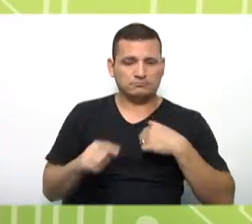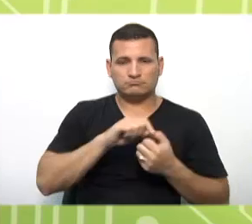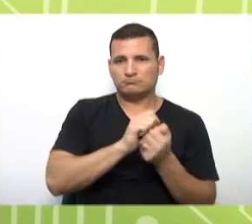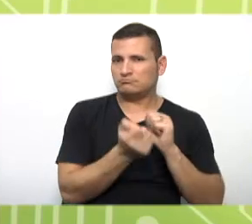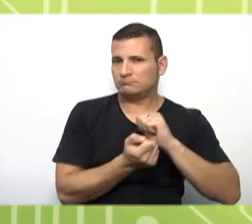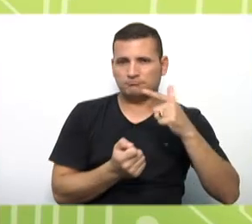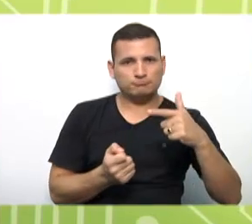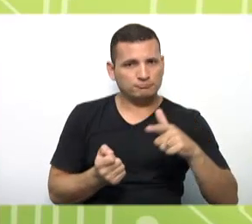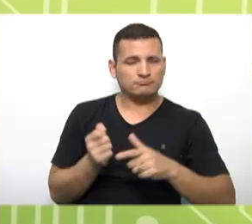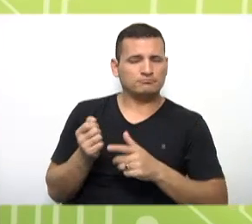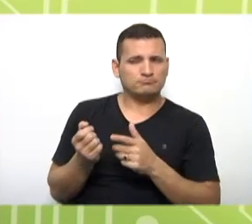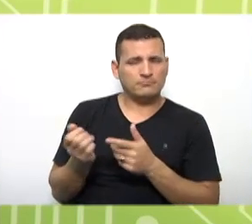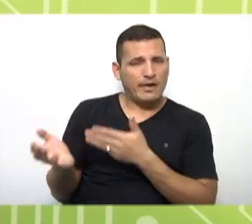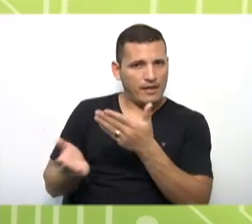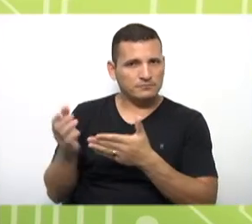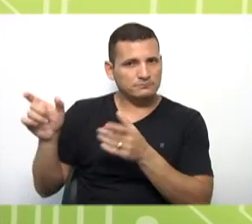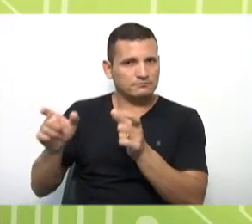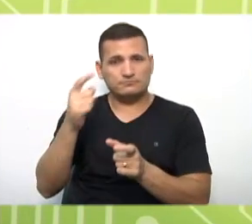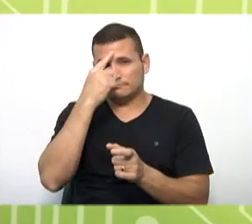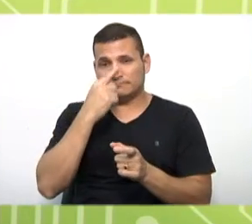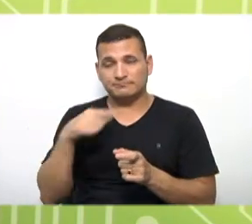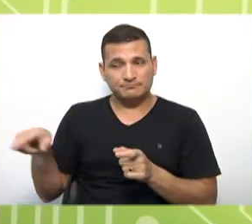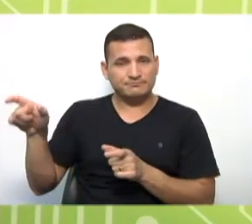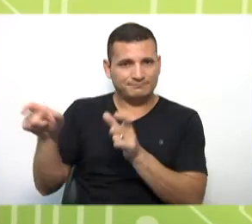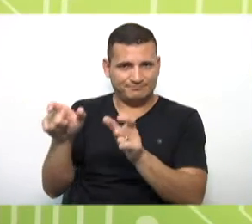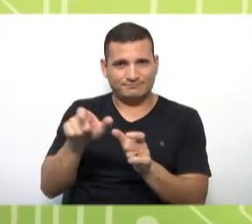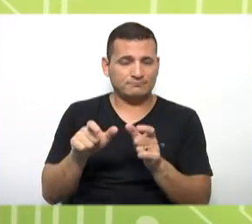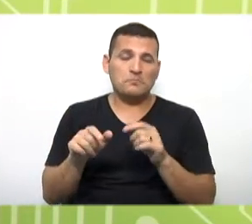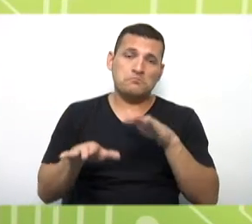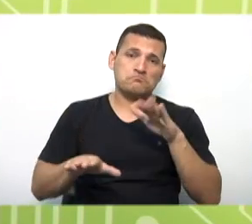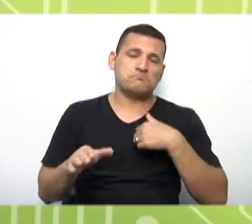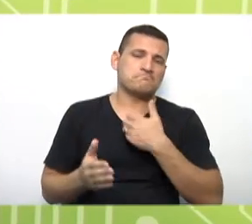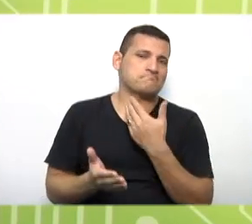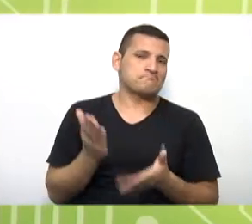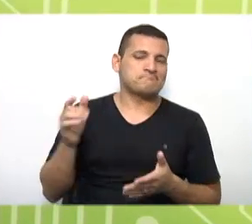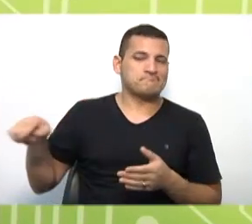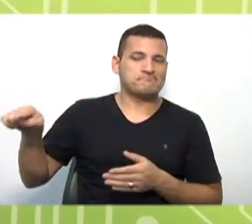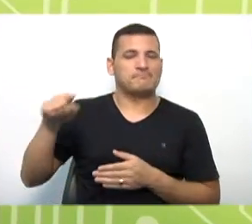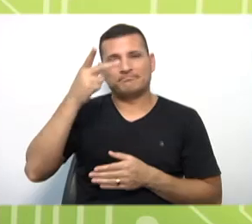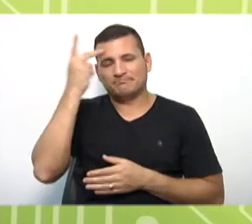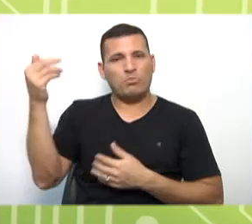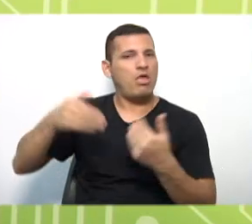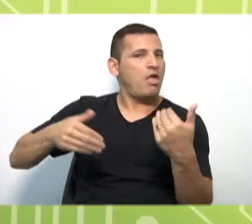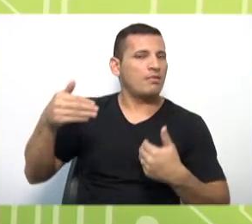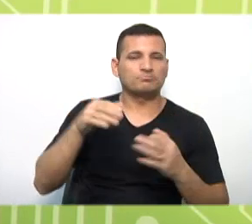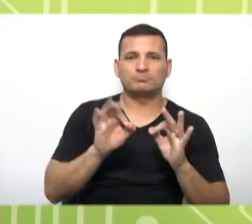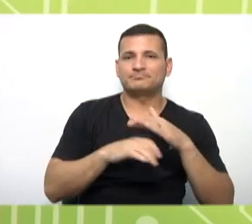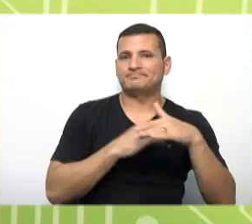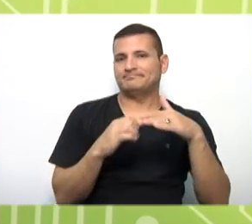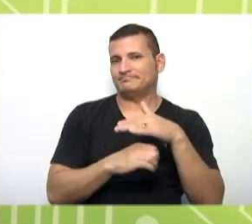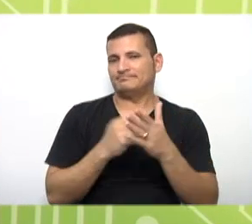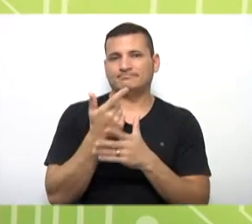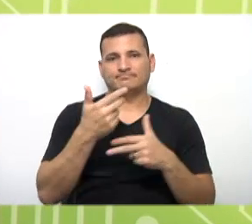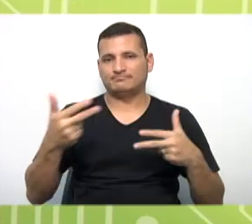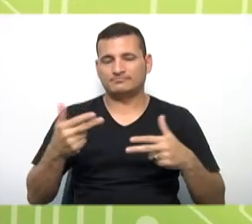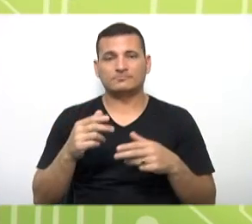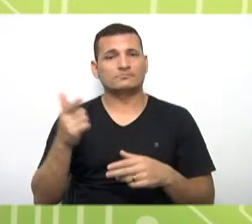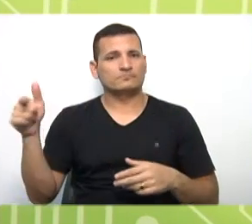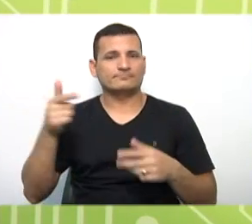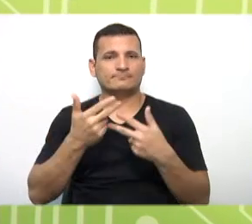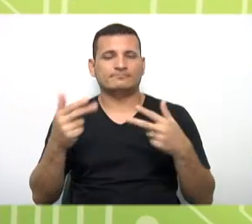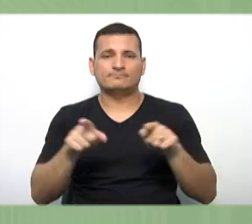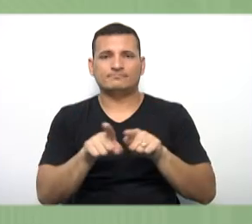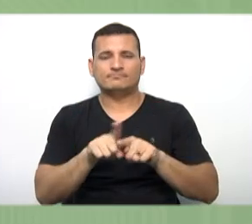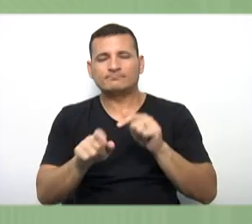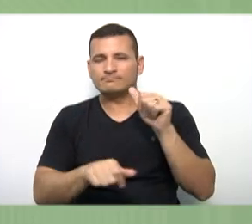esse novo perfil do consumidor, às vezes eu vou perder a minha clientela. Outras questões que impulsionam a mudança,